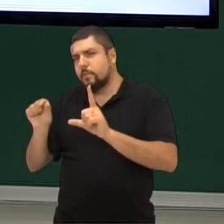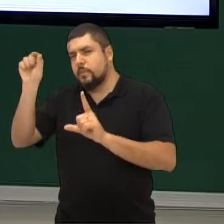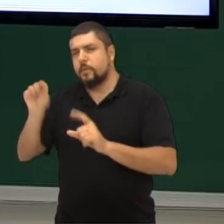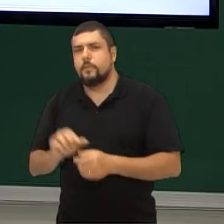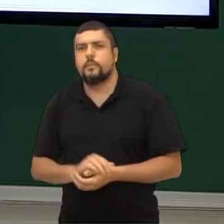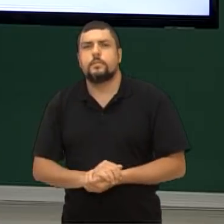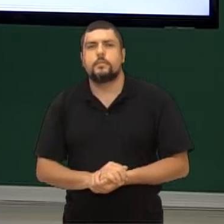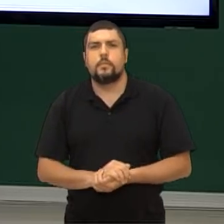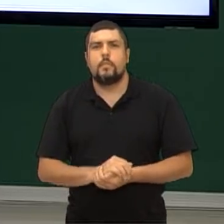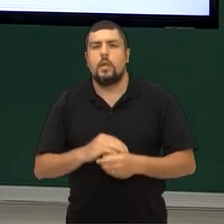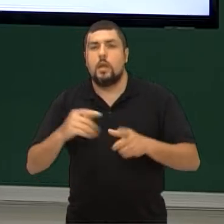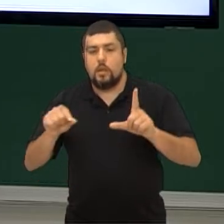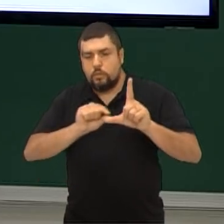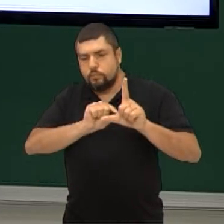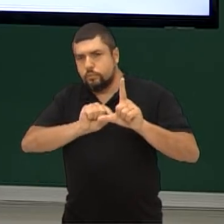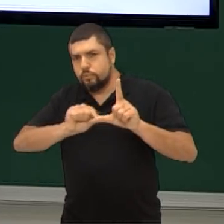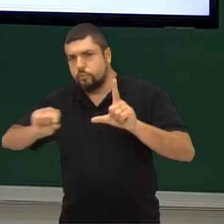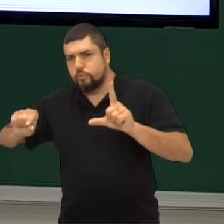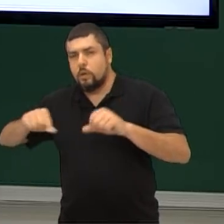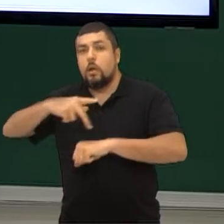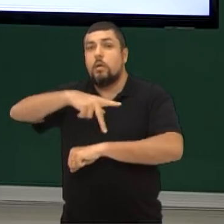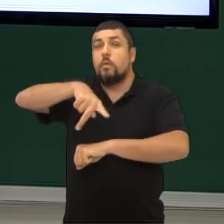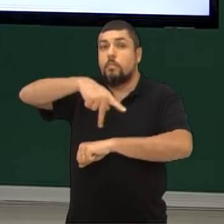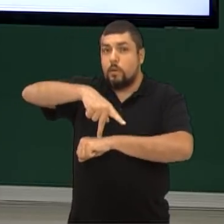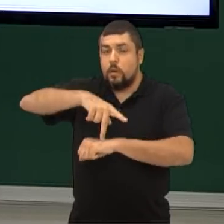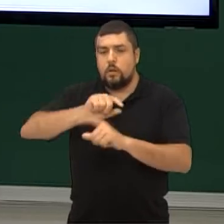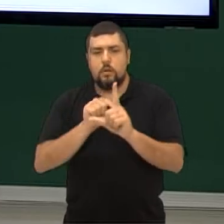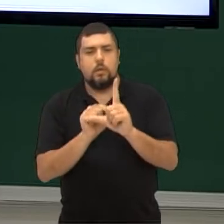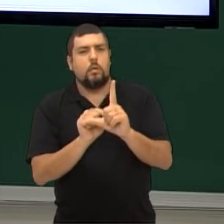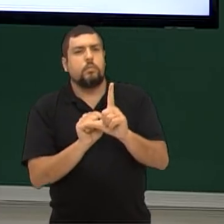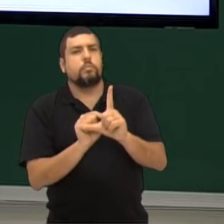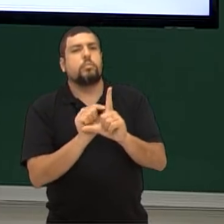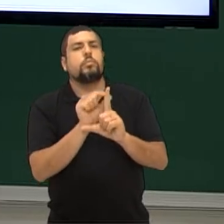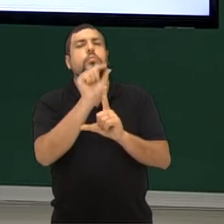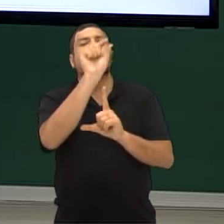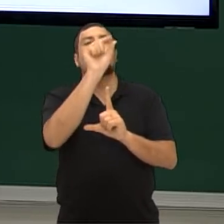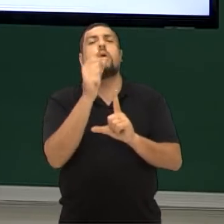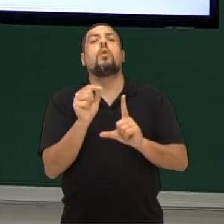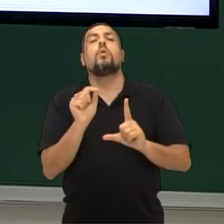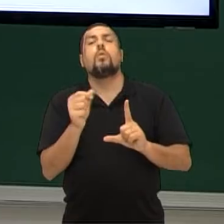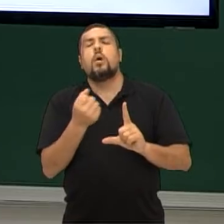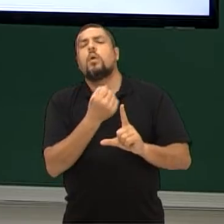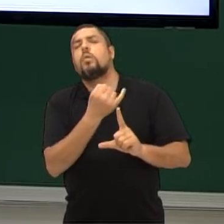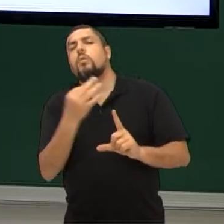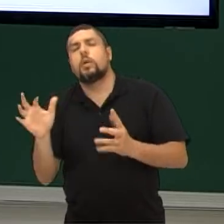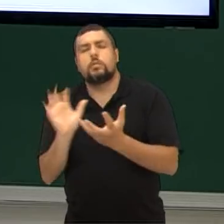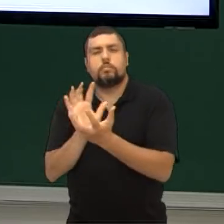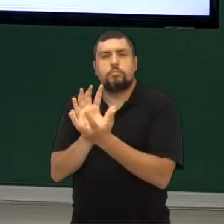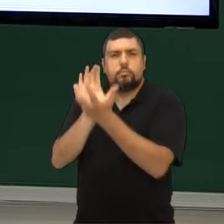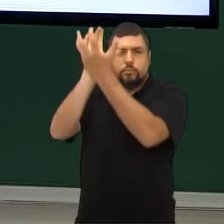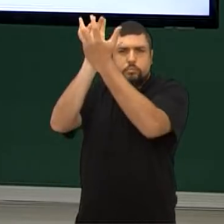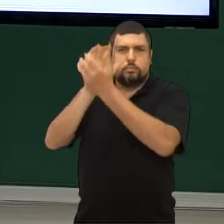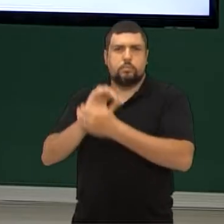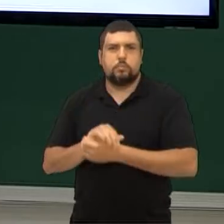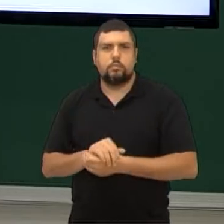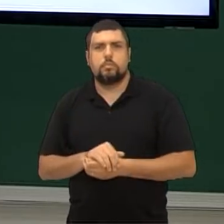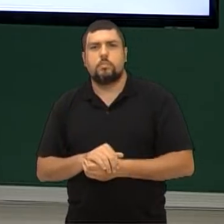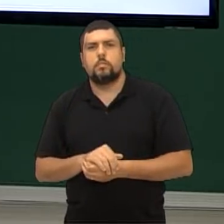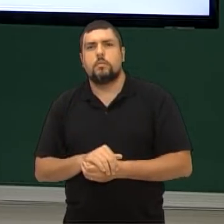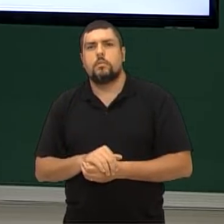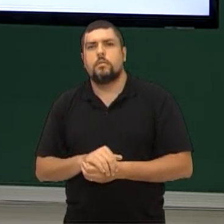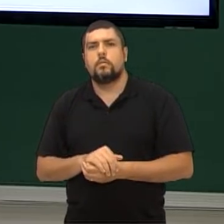na nossa linha os países e na nossa coluna vertical a gente vai ter a quantidade de Copas ganhas. Reparem que, eu vou